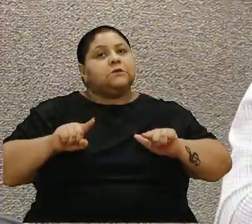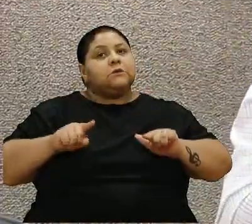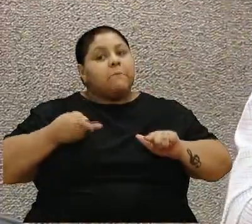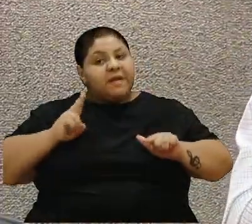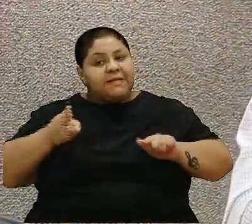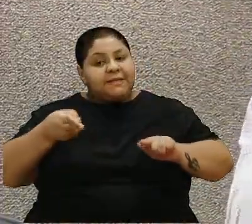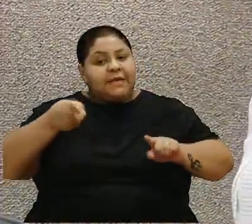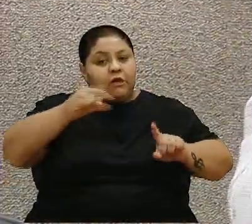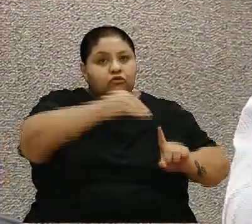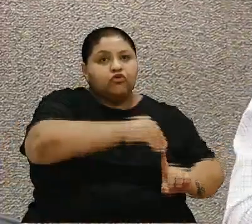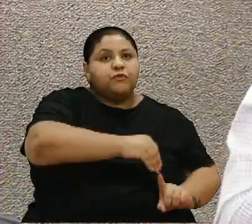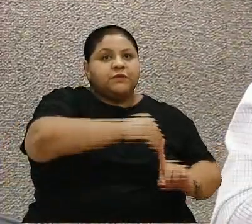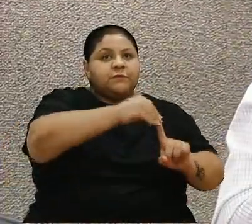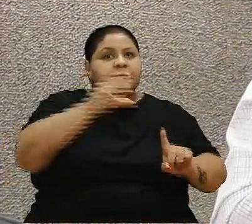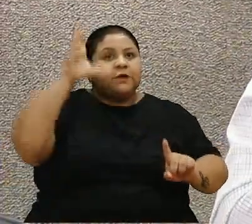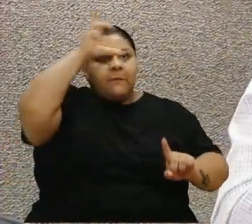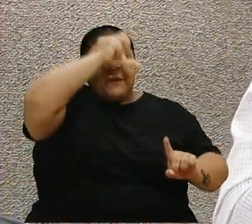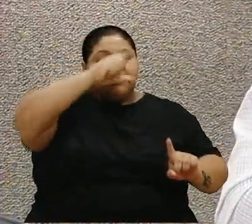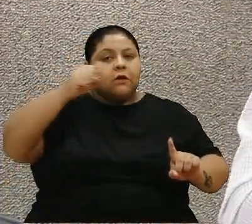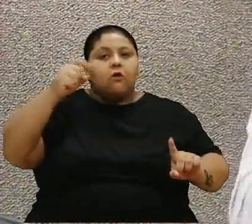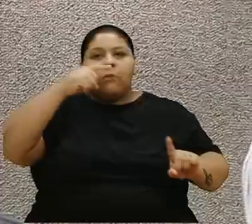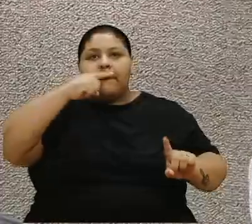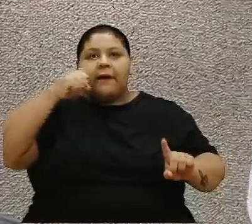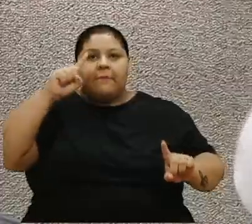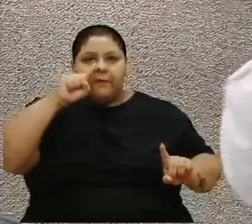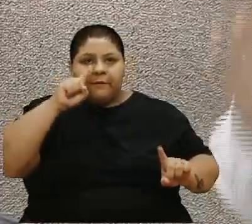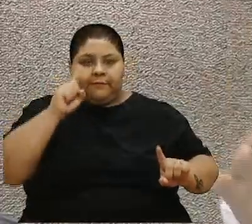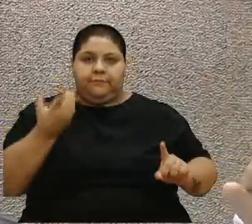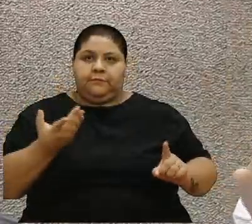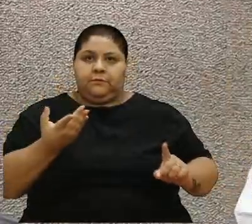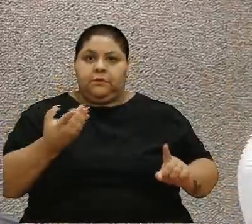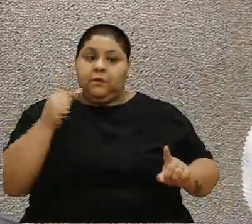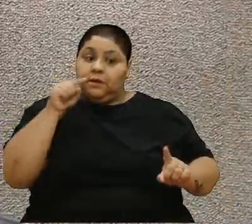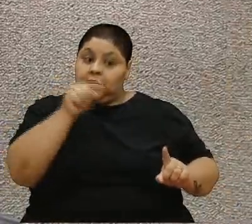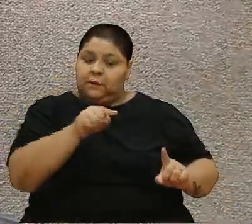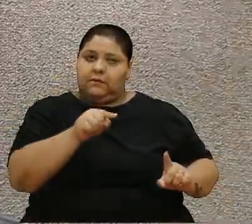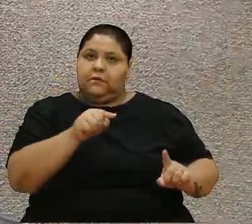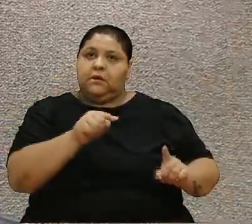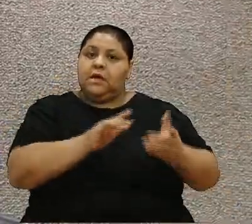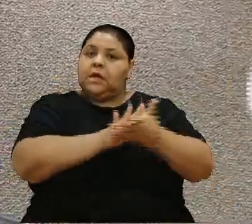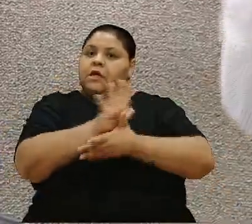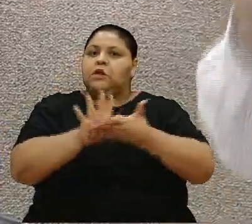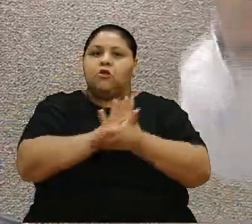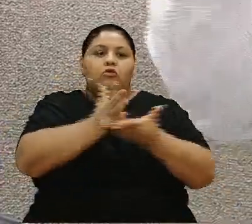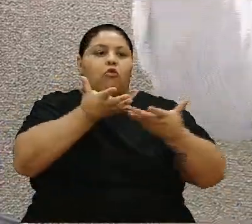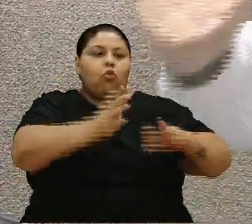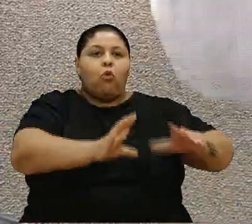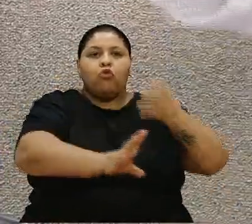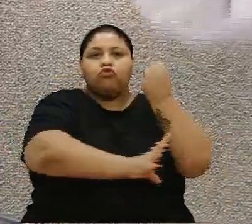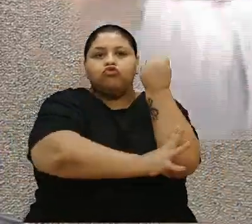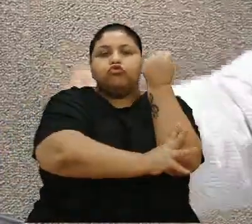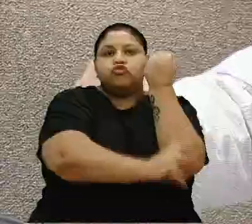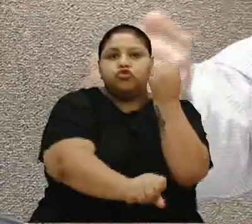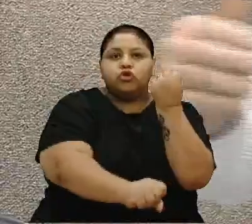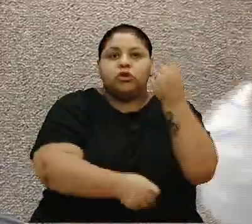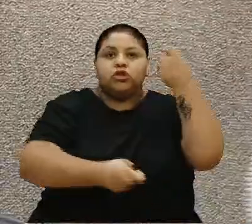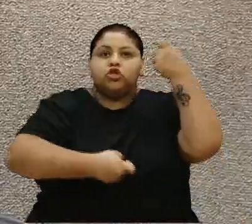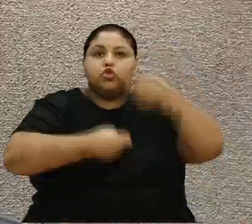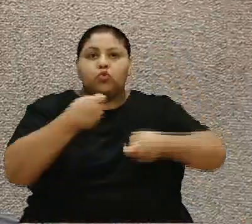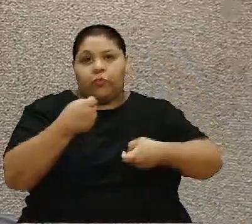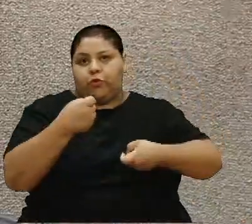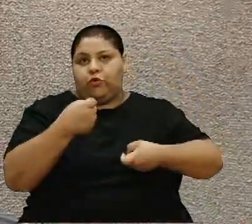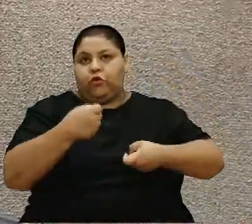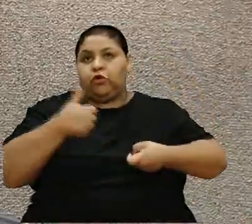princípios que ele aprendeu com o pai e a mãe. E a questão é essa, ninguém aqui é contra o aborto no caso de estupro